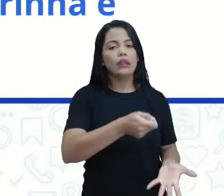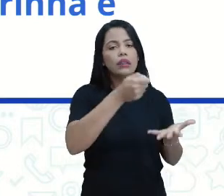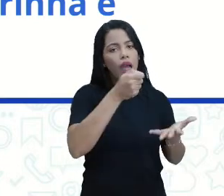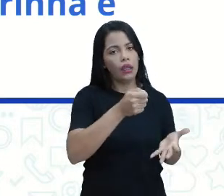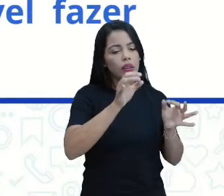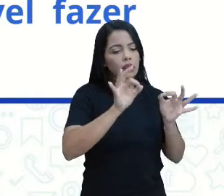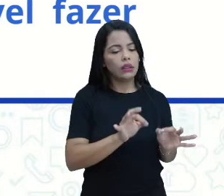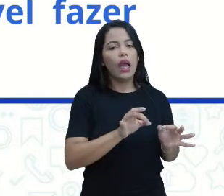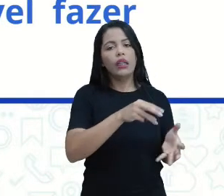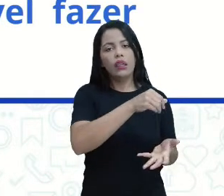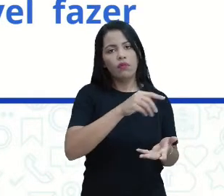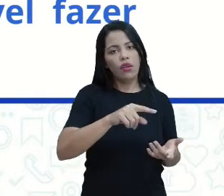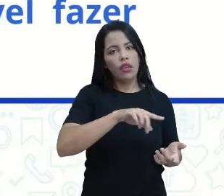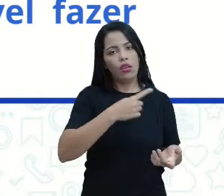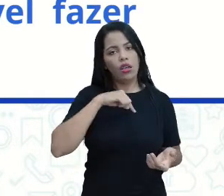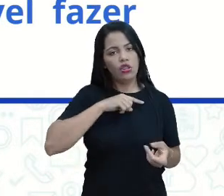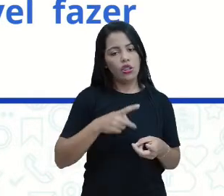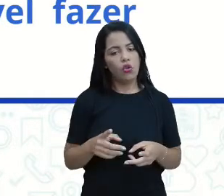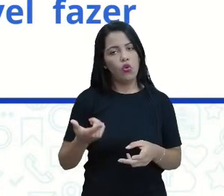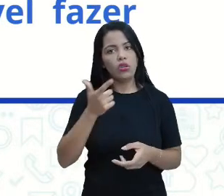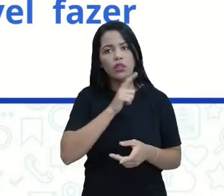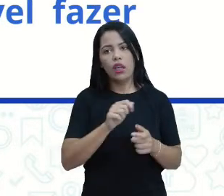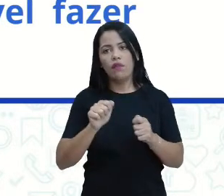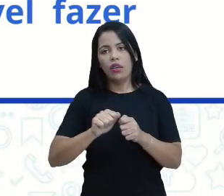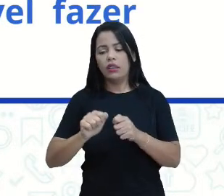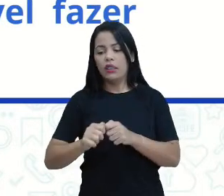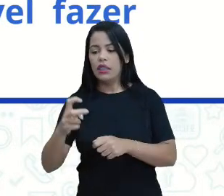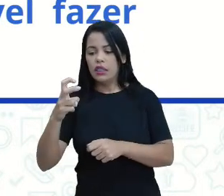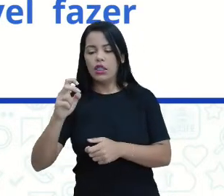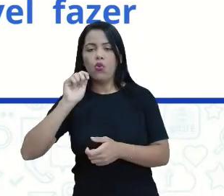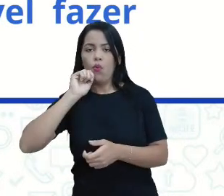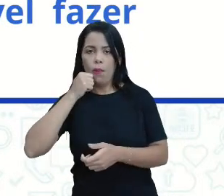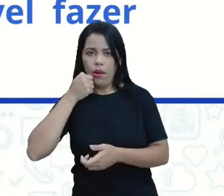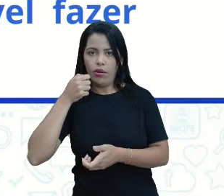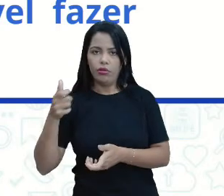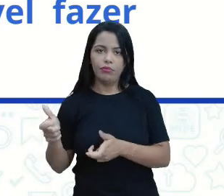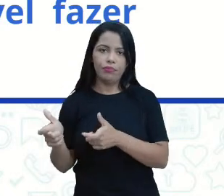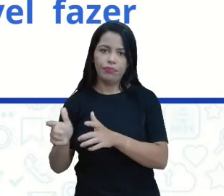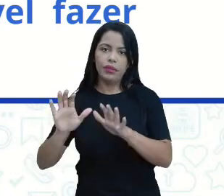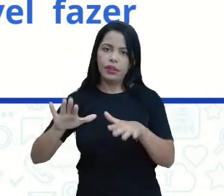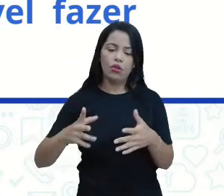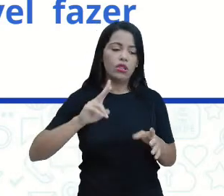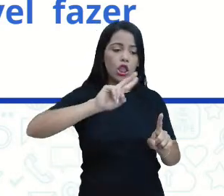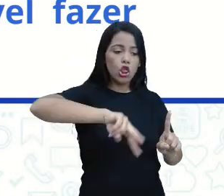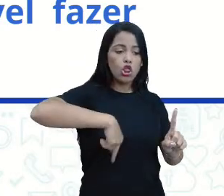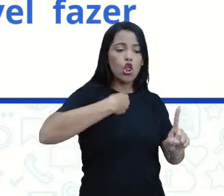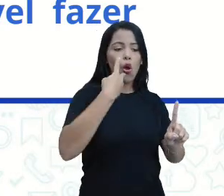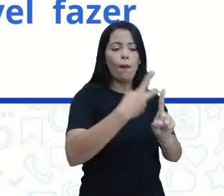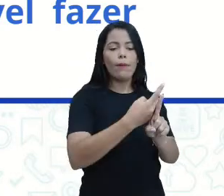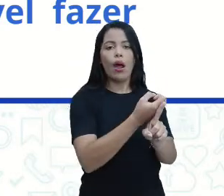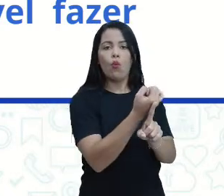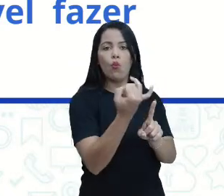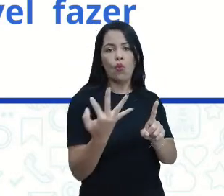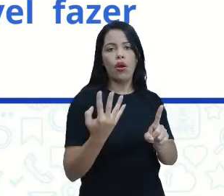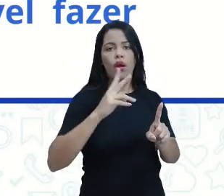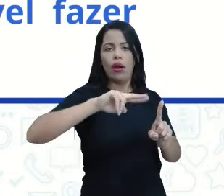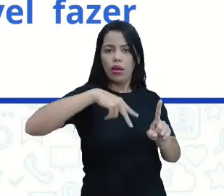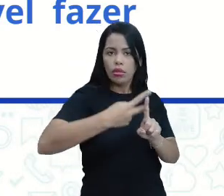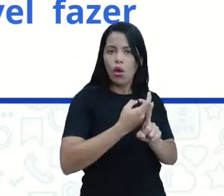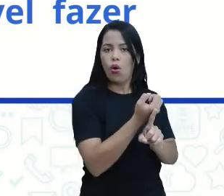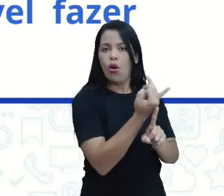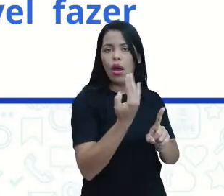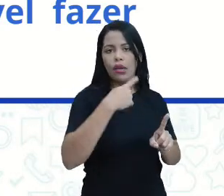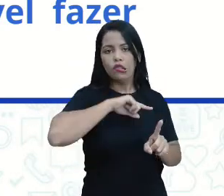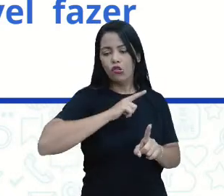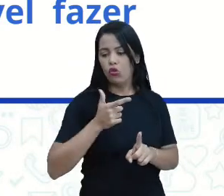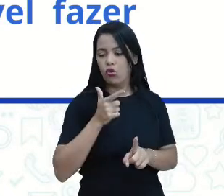pães. A gente já tinha concluído isso anteriormente. Com o dobro dessa quantidade, é possível fazer 10 pães. Então, a gente